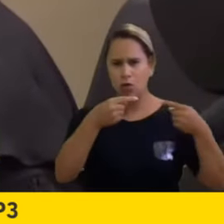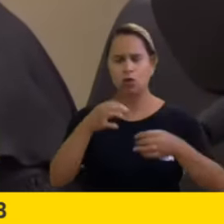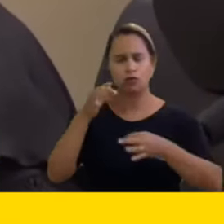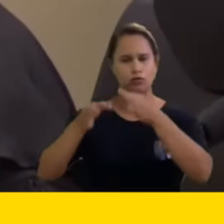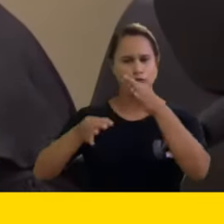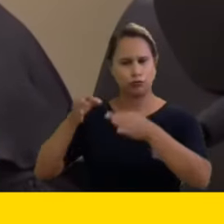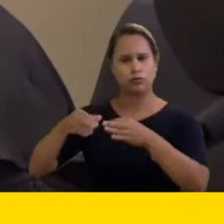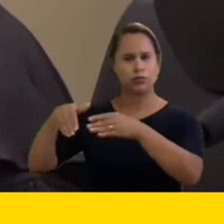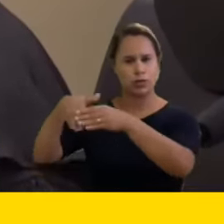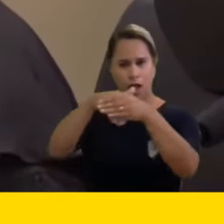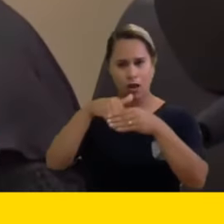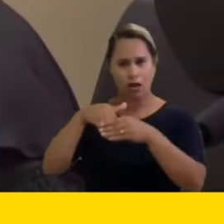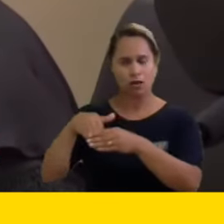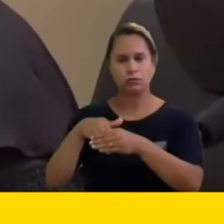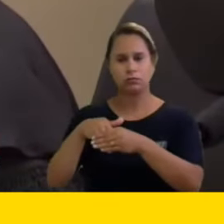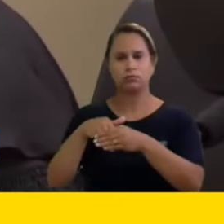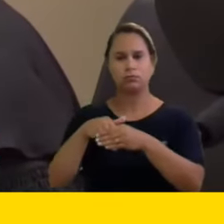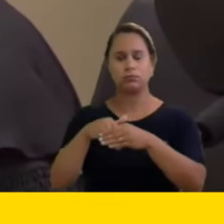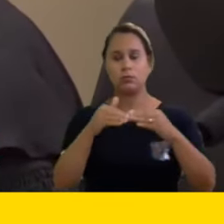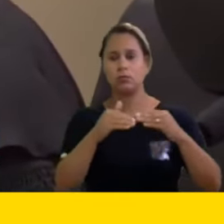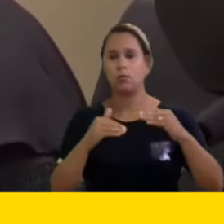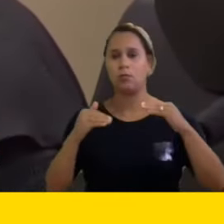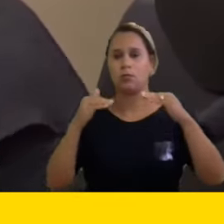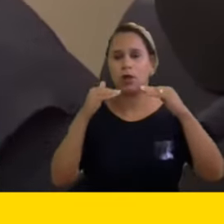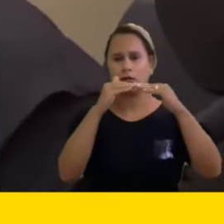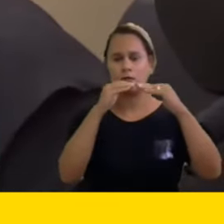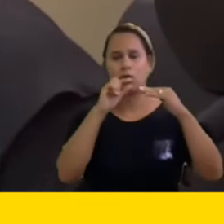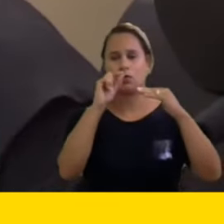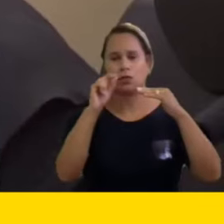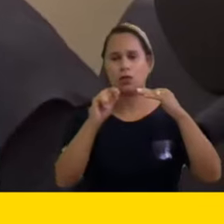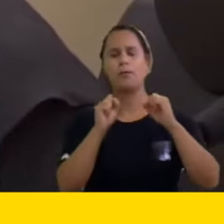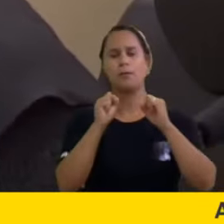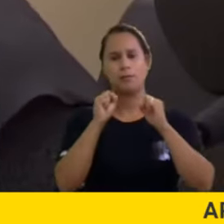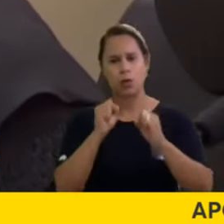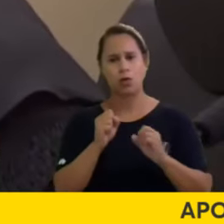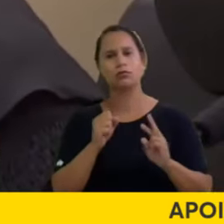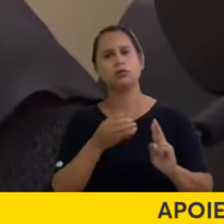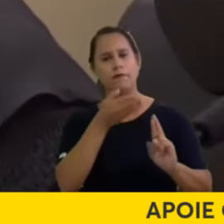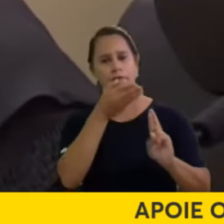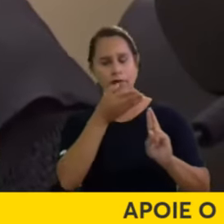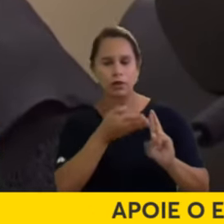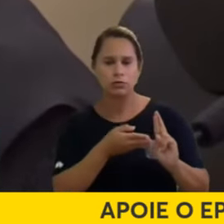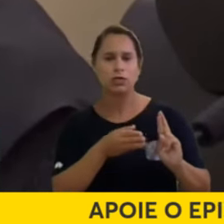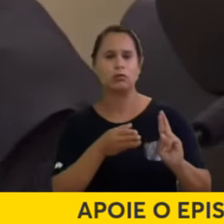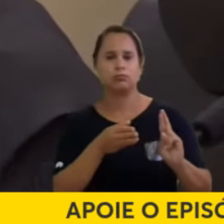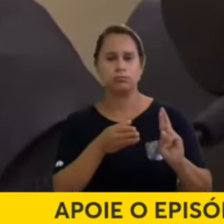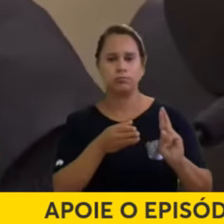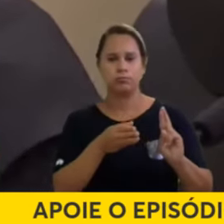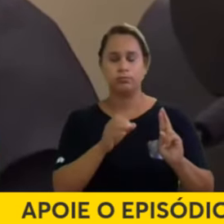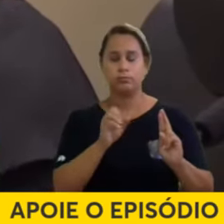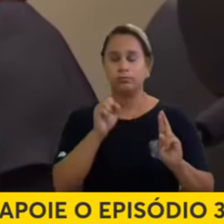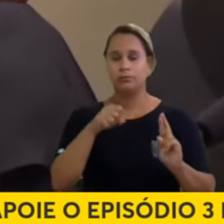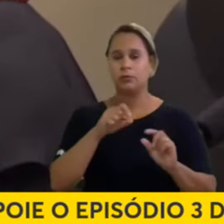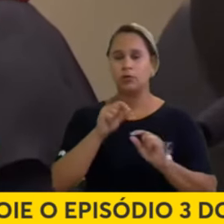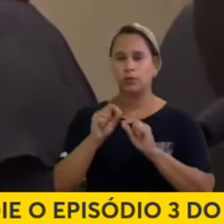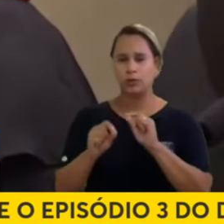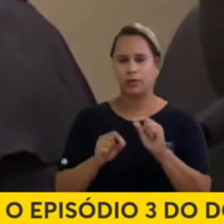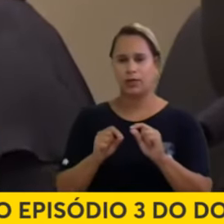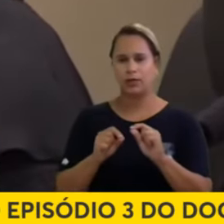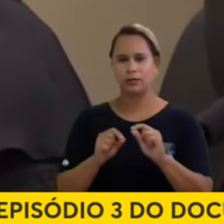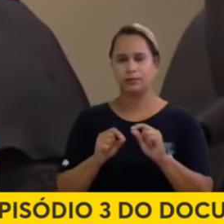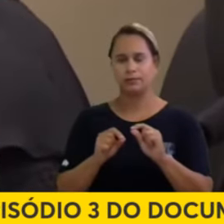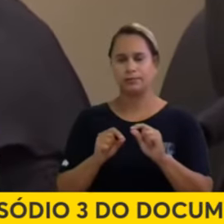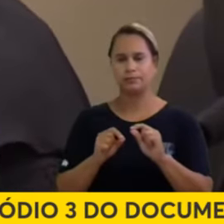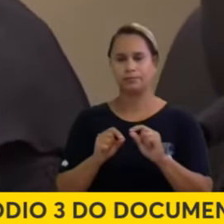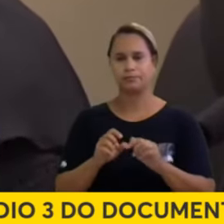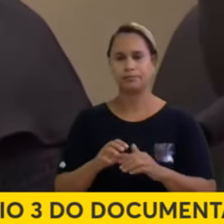é um patamar que pode servir de referencial e assim considerando essa